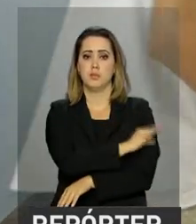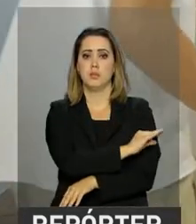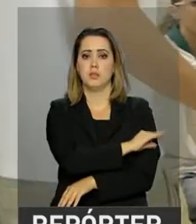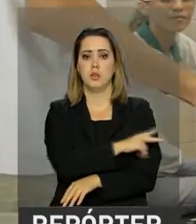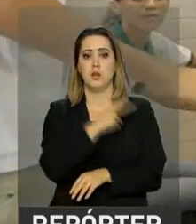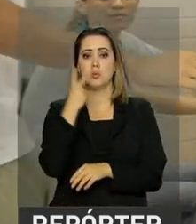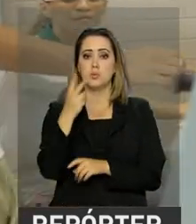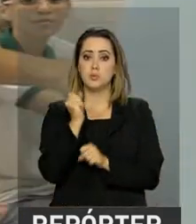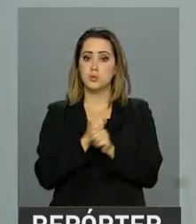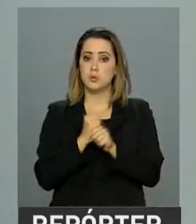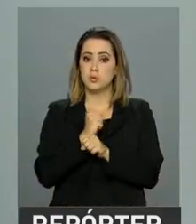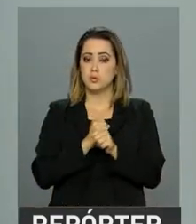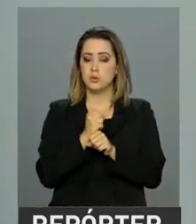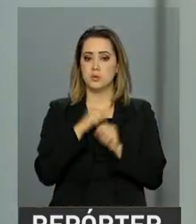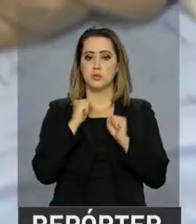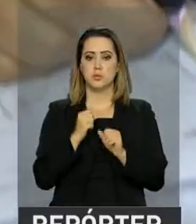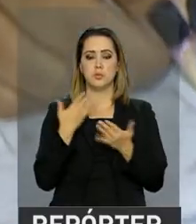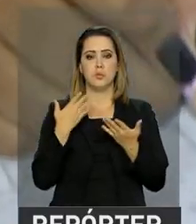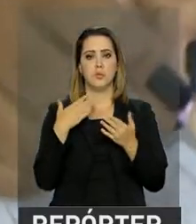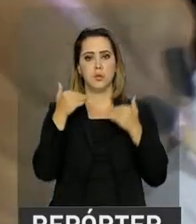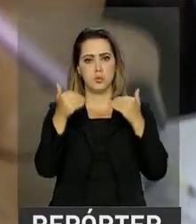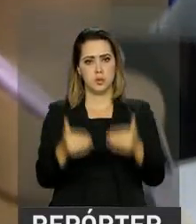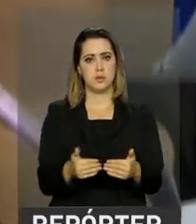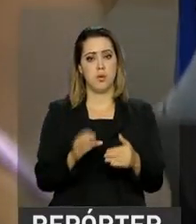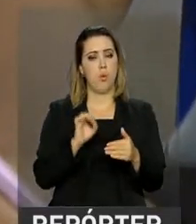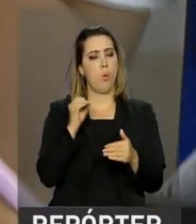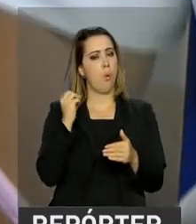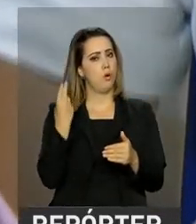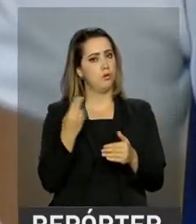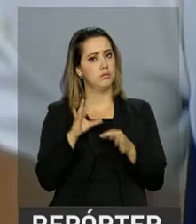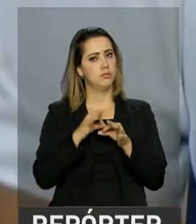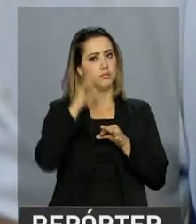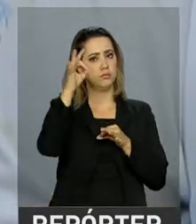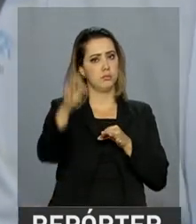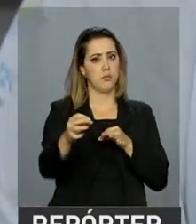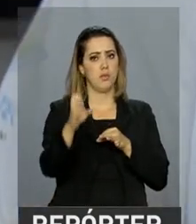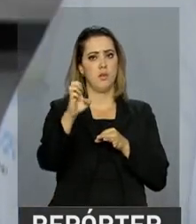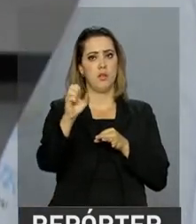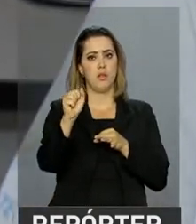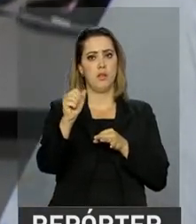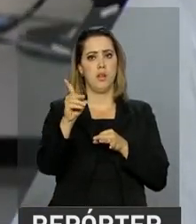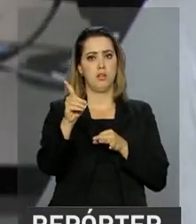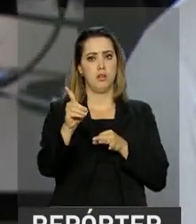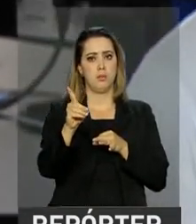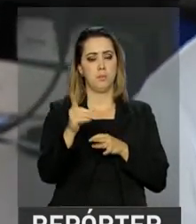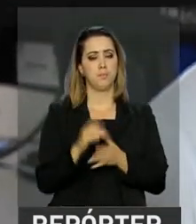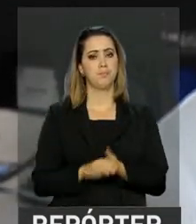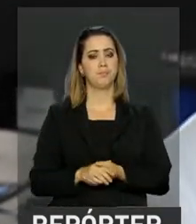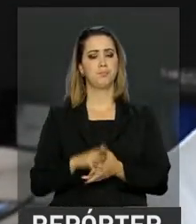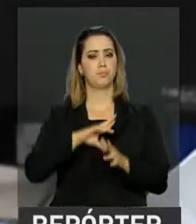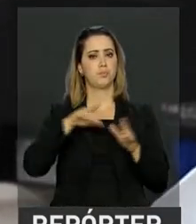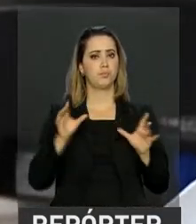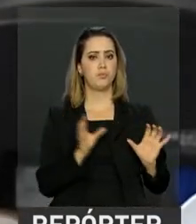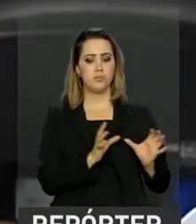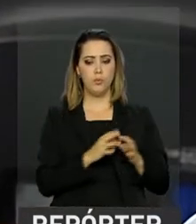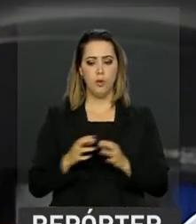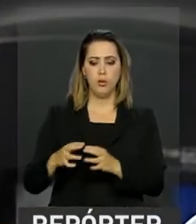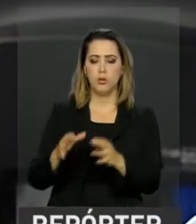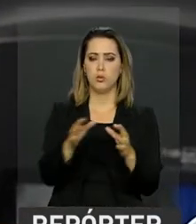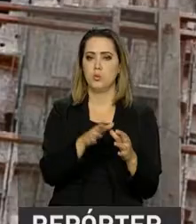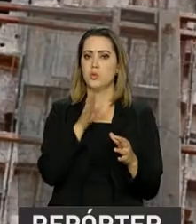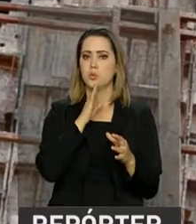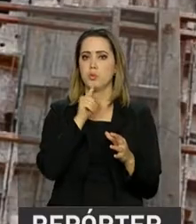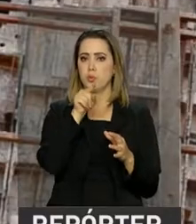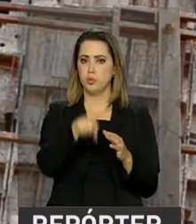até 2 anos e podem ser presenciais ou à distância pela internet. Diversas áreas de atuação